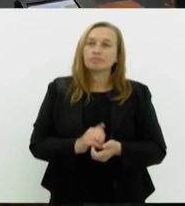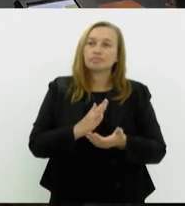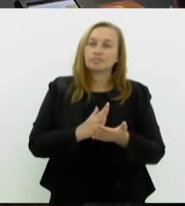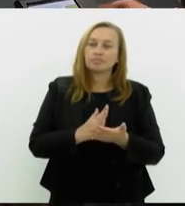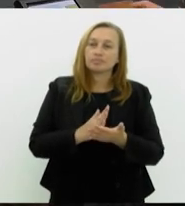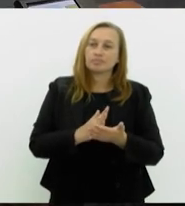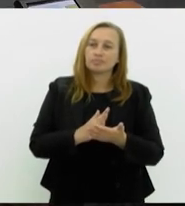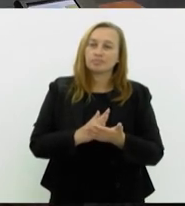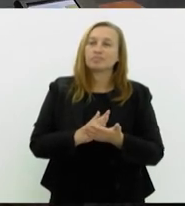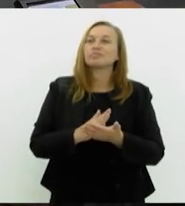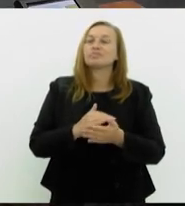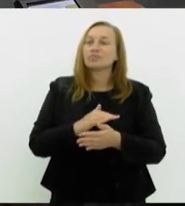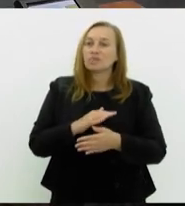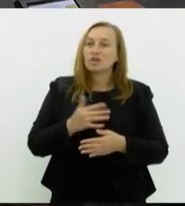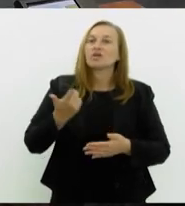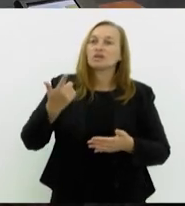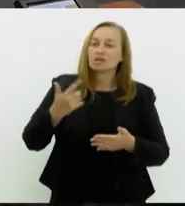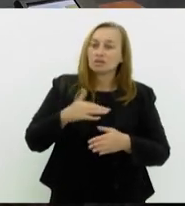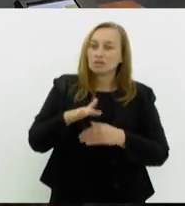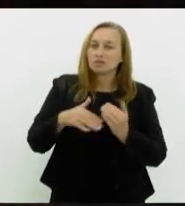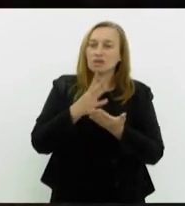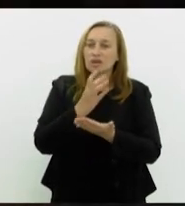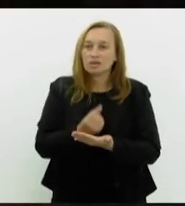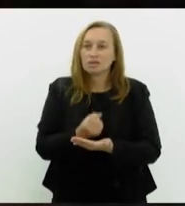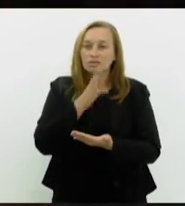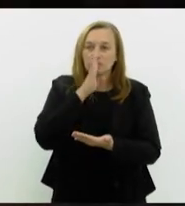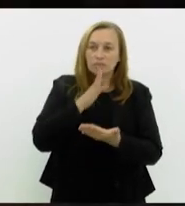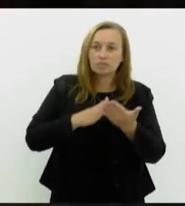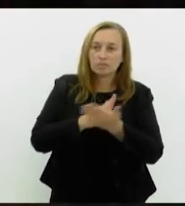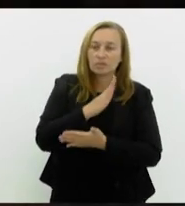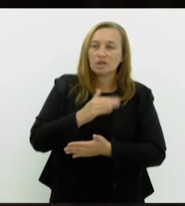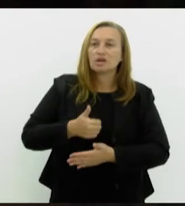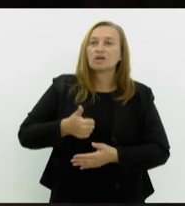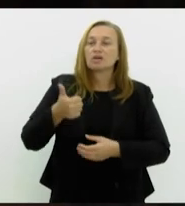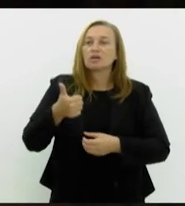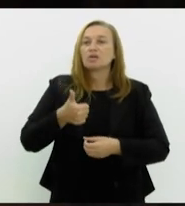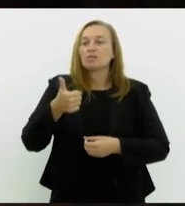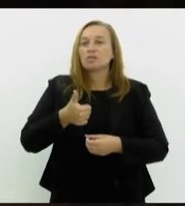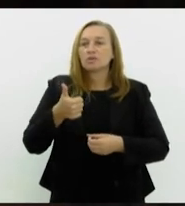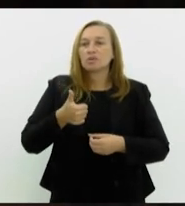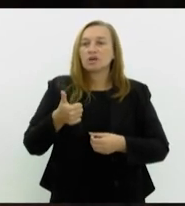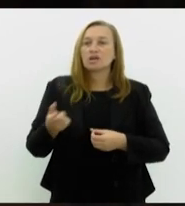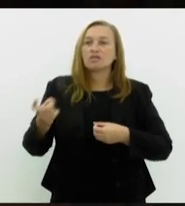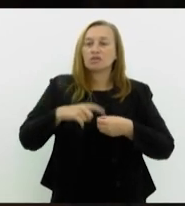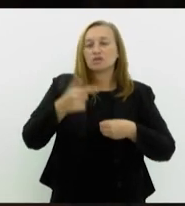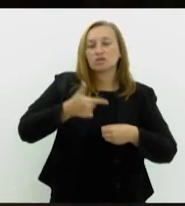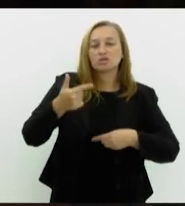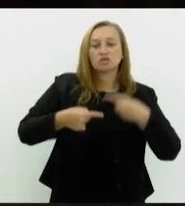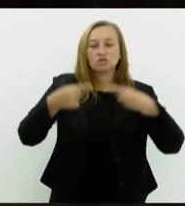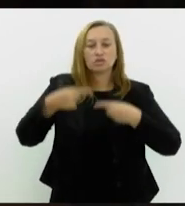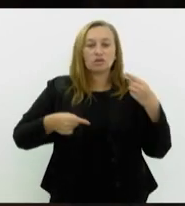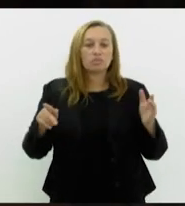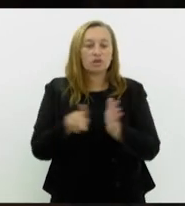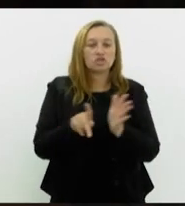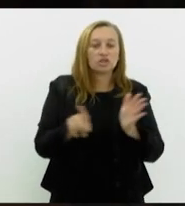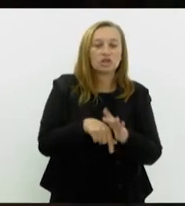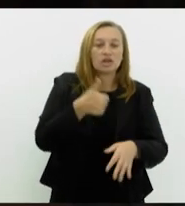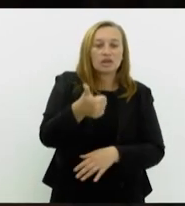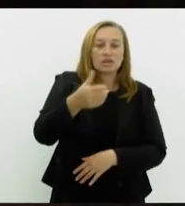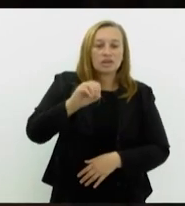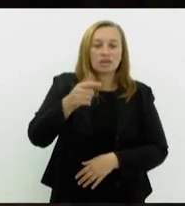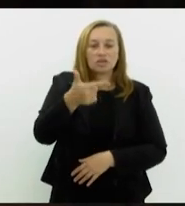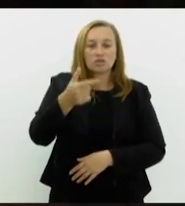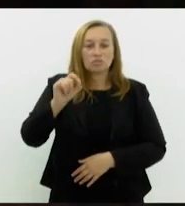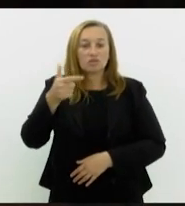Os senhores que aprovam permaneçam como estão. Aprovado em primeira, retorna em segunda discussão. Projeto de Lei 10